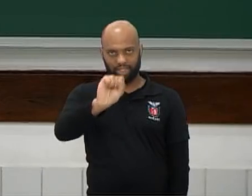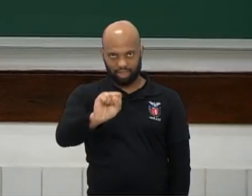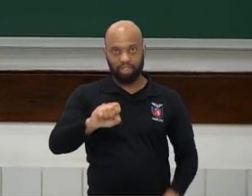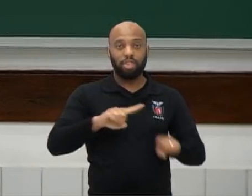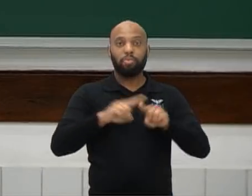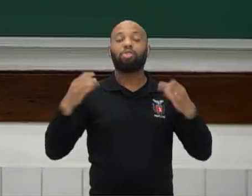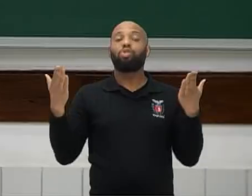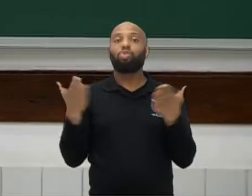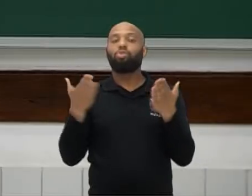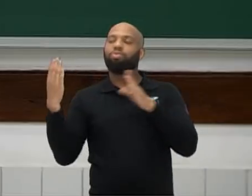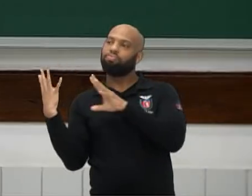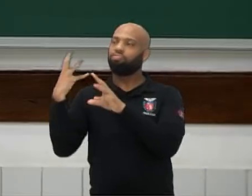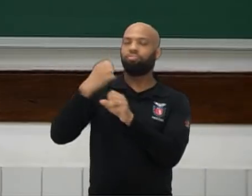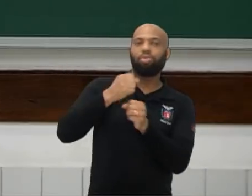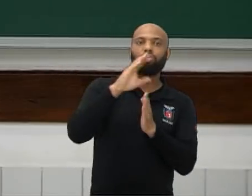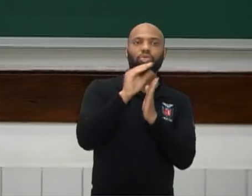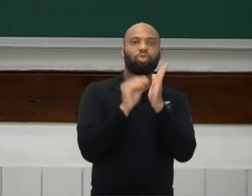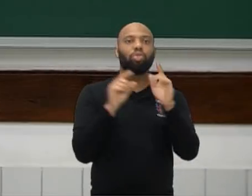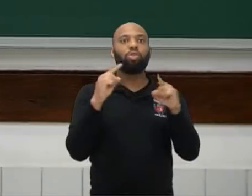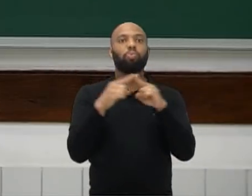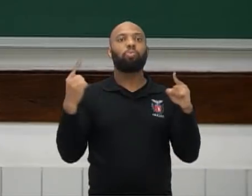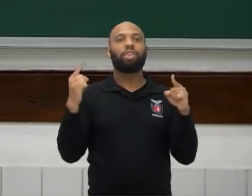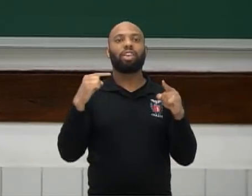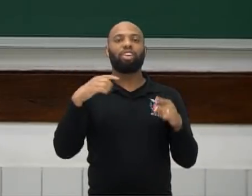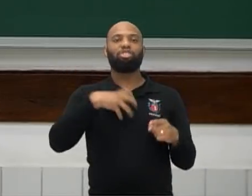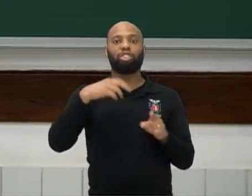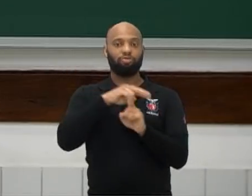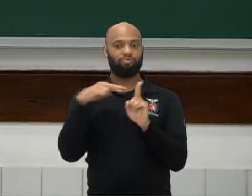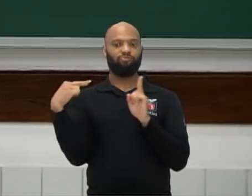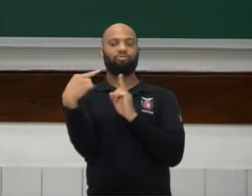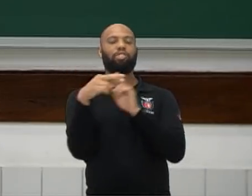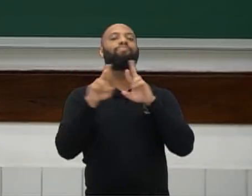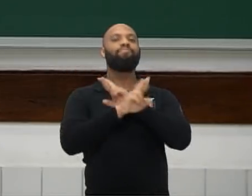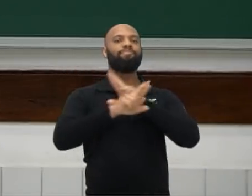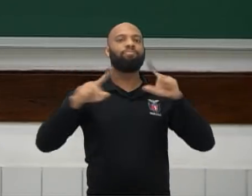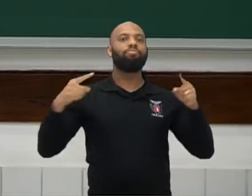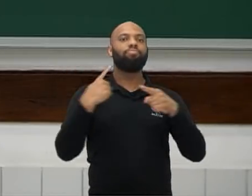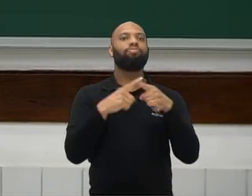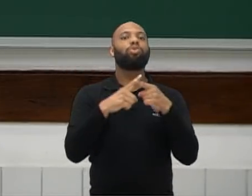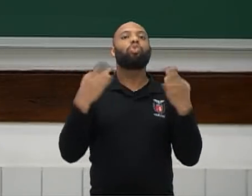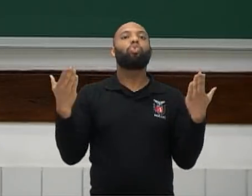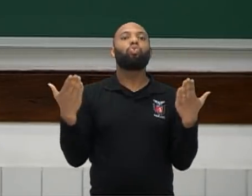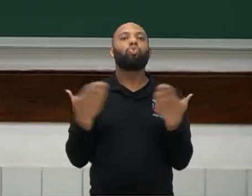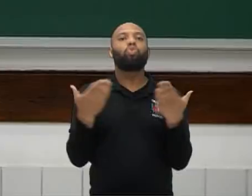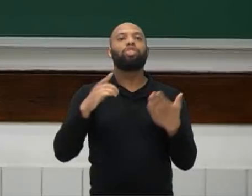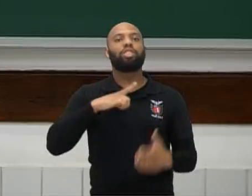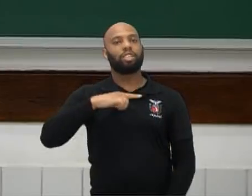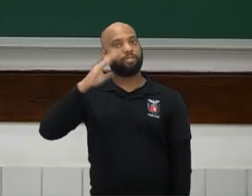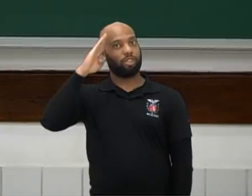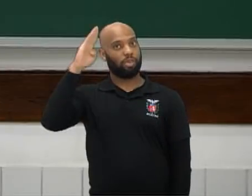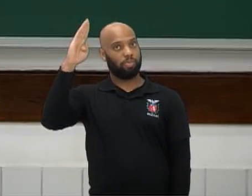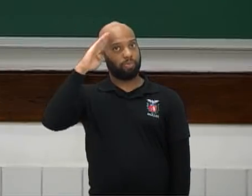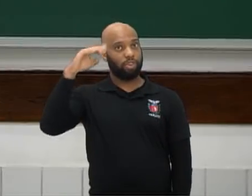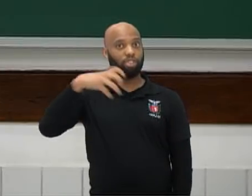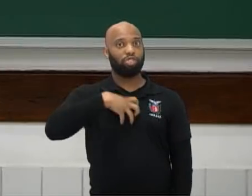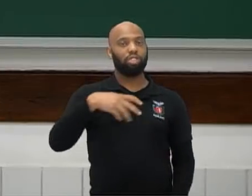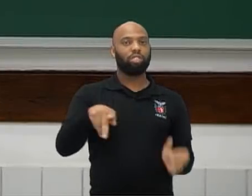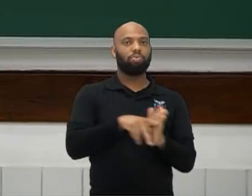essa retomada de conteúdo com uma visão diferente. Nós vamos pegar os principais meios